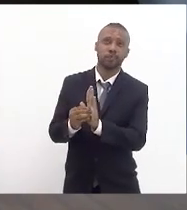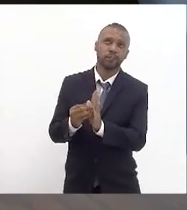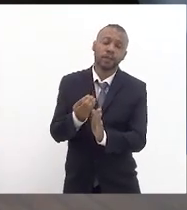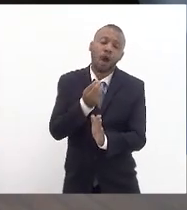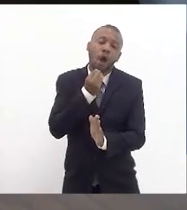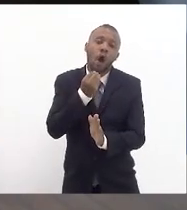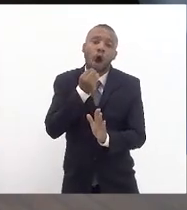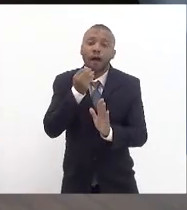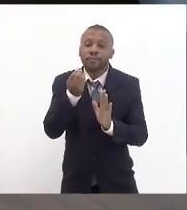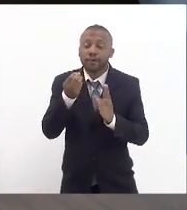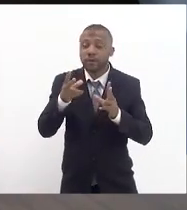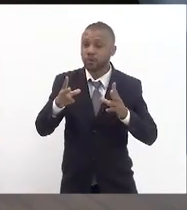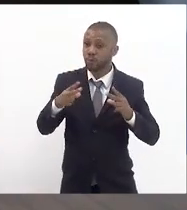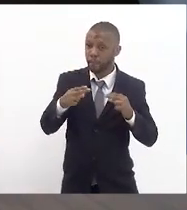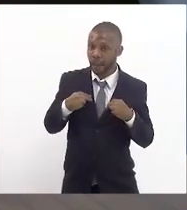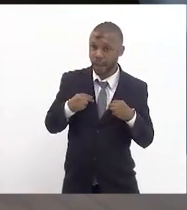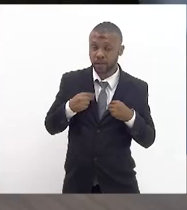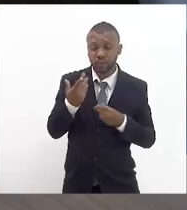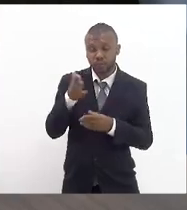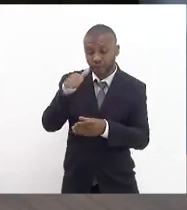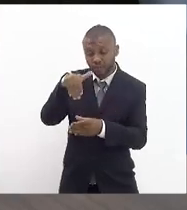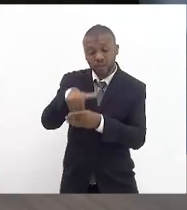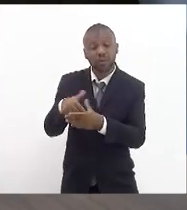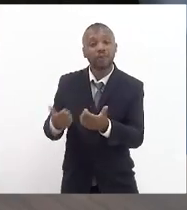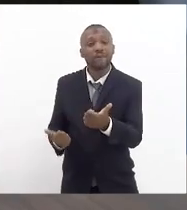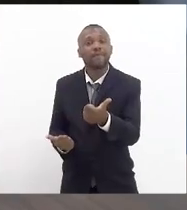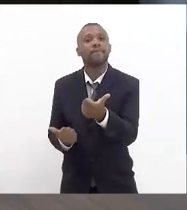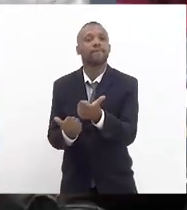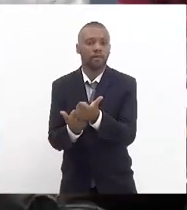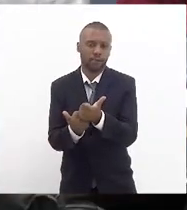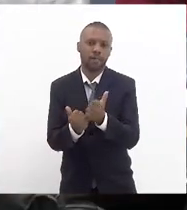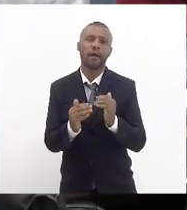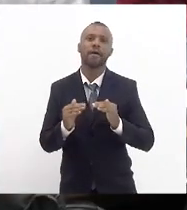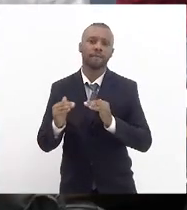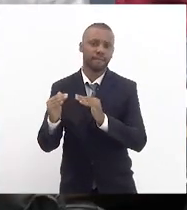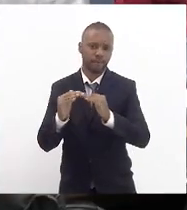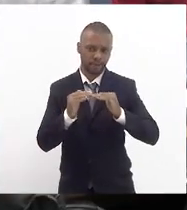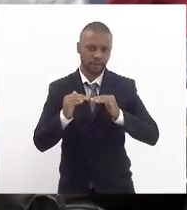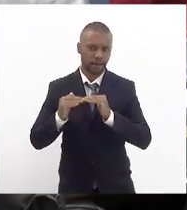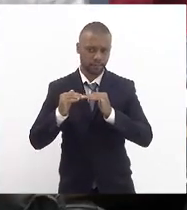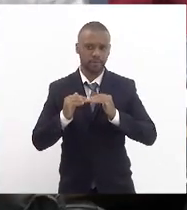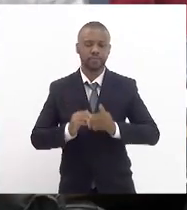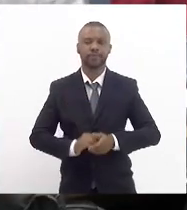mérito estou votando favorável.